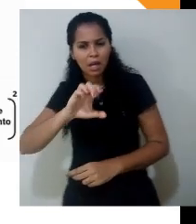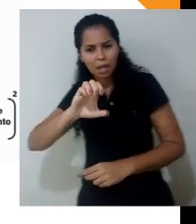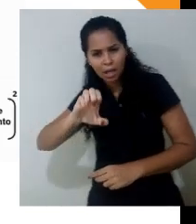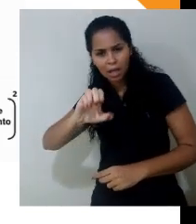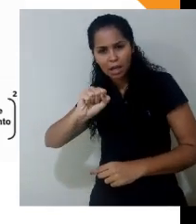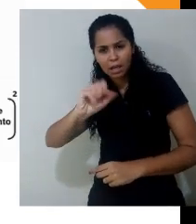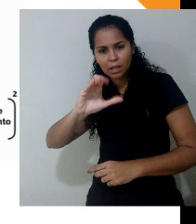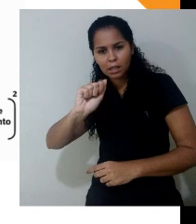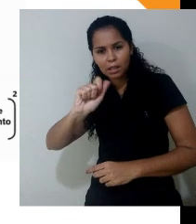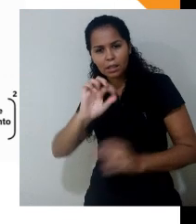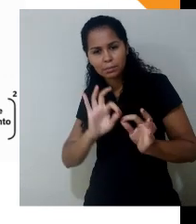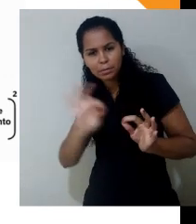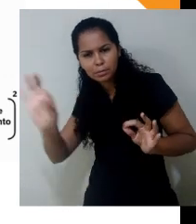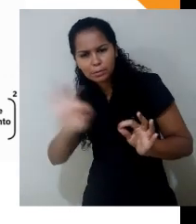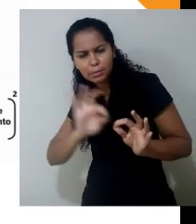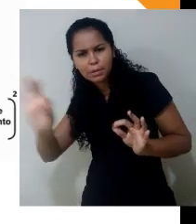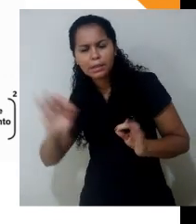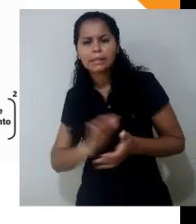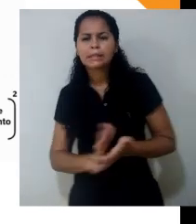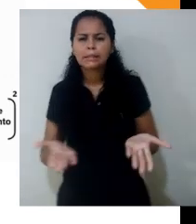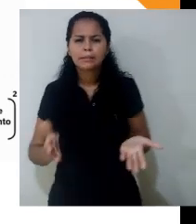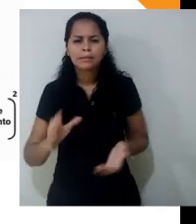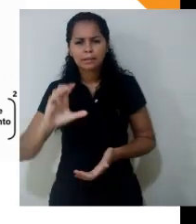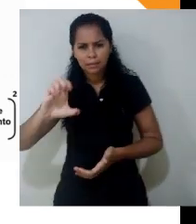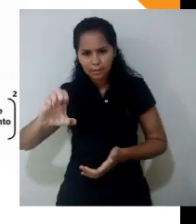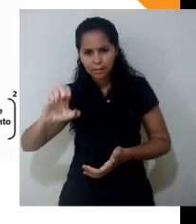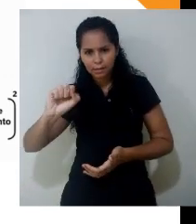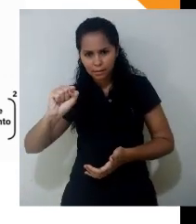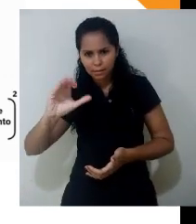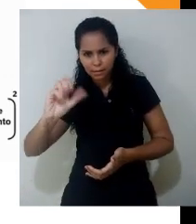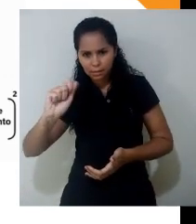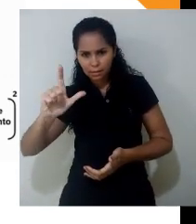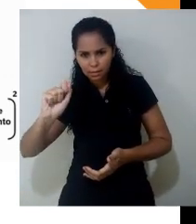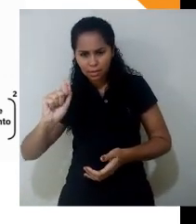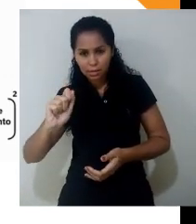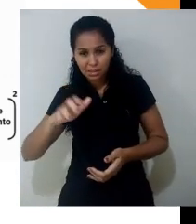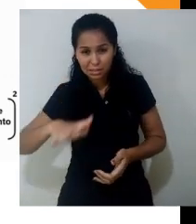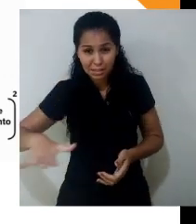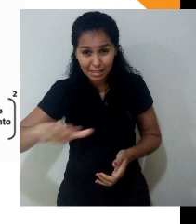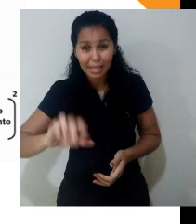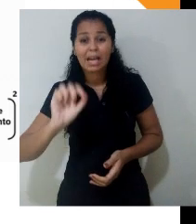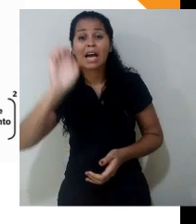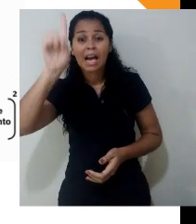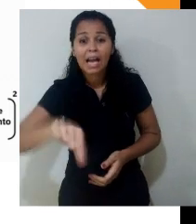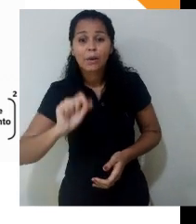chegar a essa conclusão aqui. A minha escala de área é a minha escala de comprimento ao